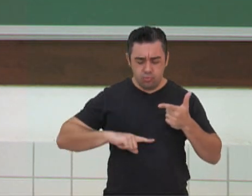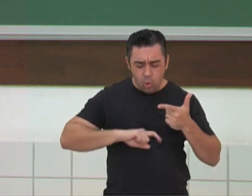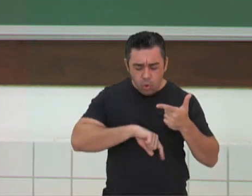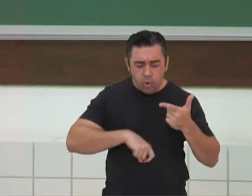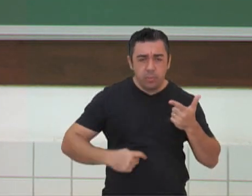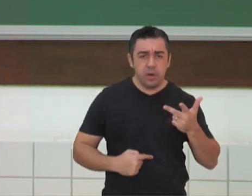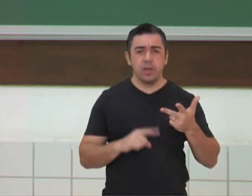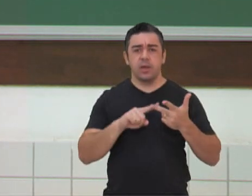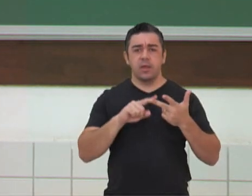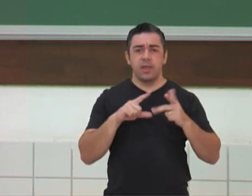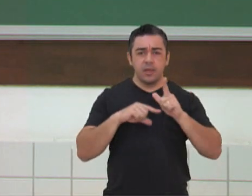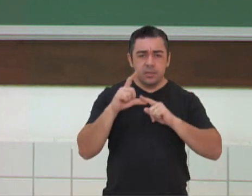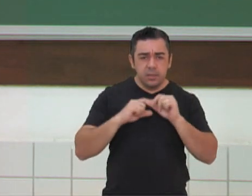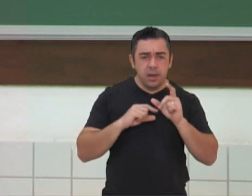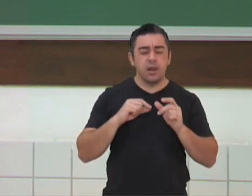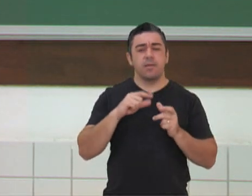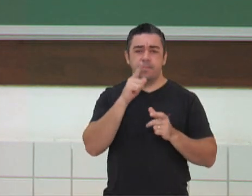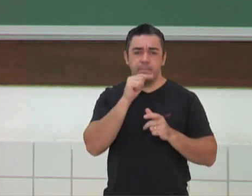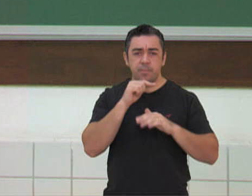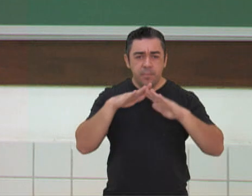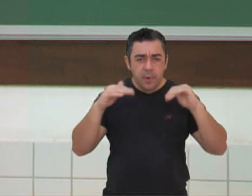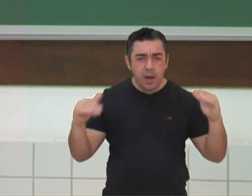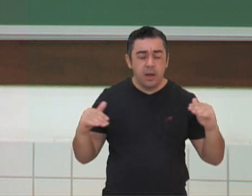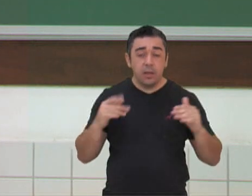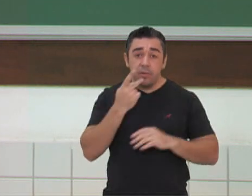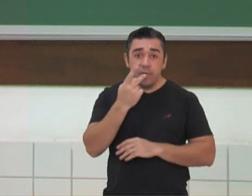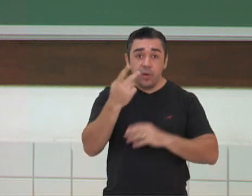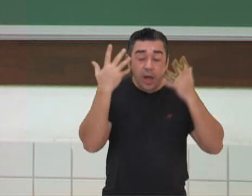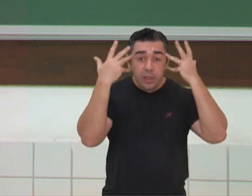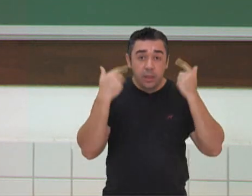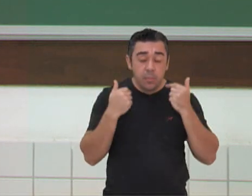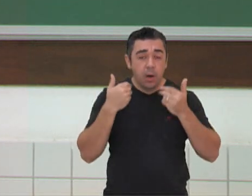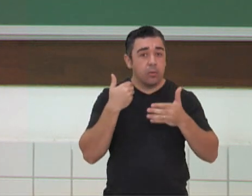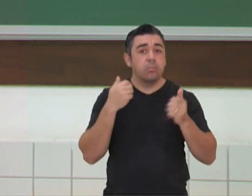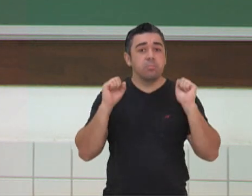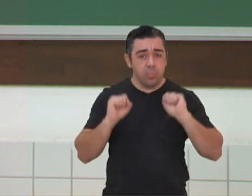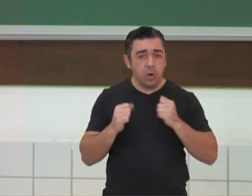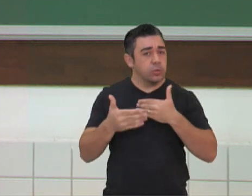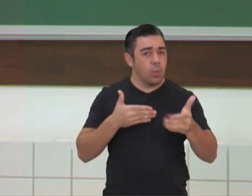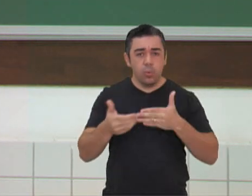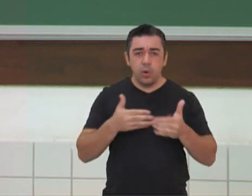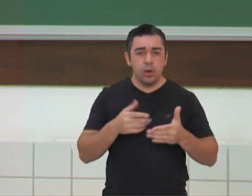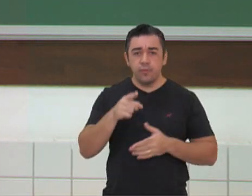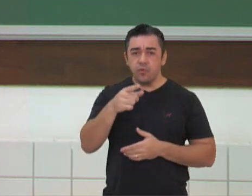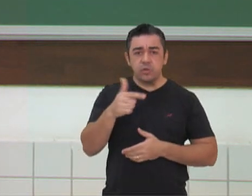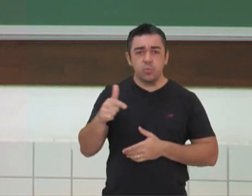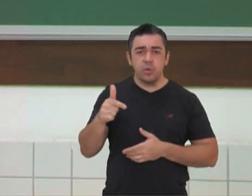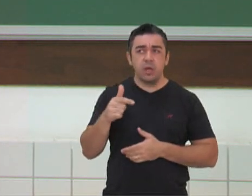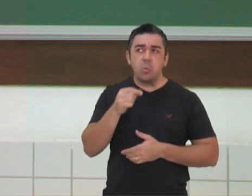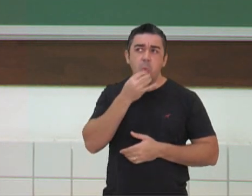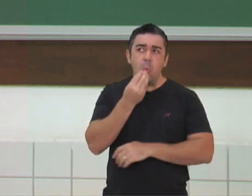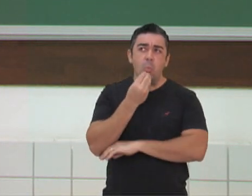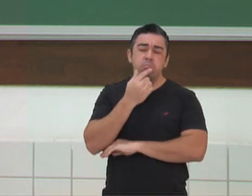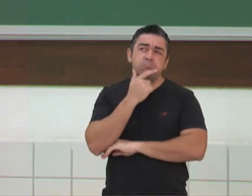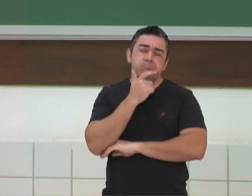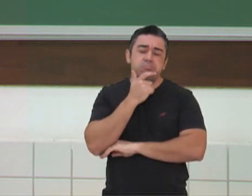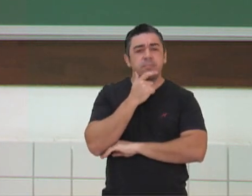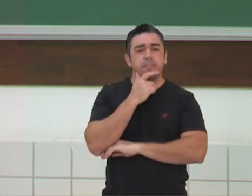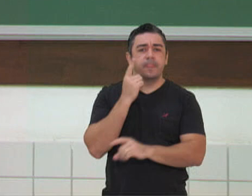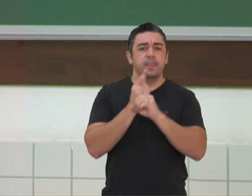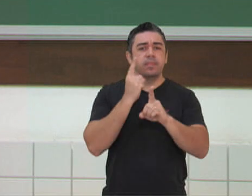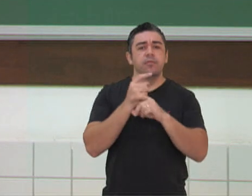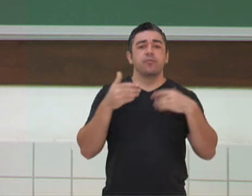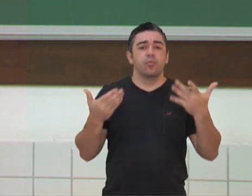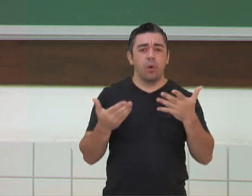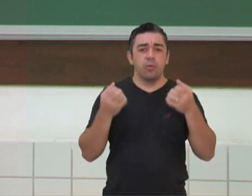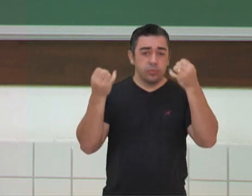muito grande. Então, se eu falo para você que eu estou falando de um animal, pode ser qualquer um desses. Você não tem muito parâmetro para dizer, para identificar qual que